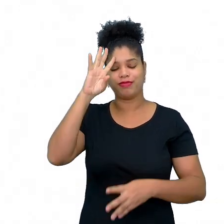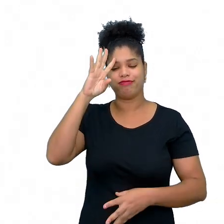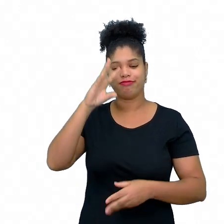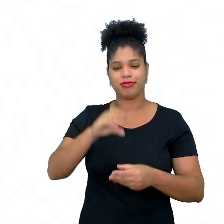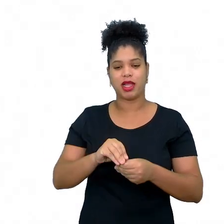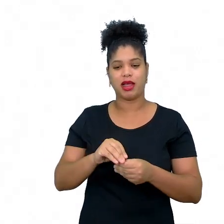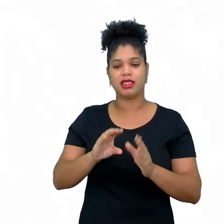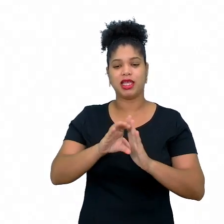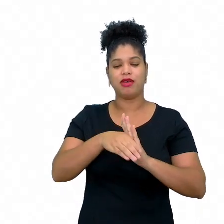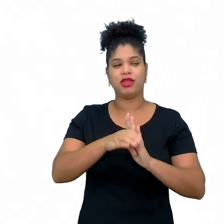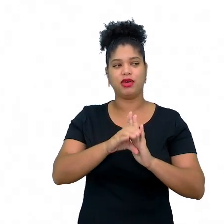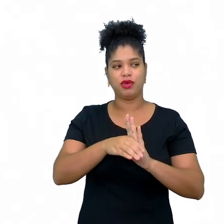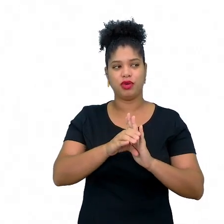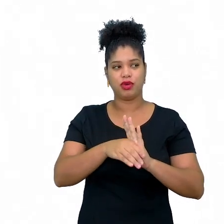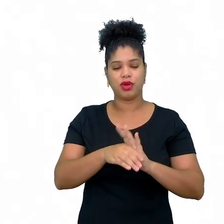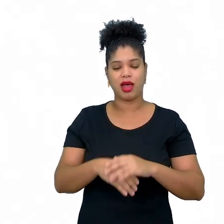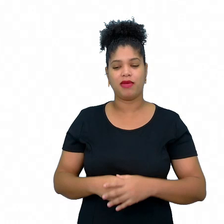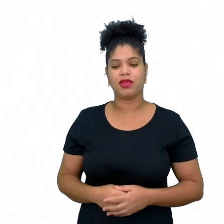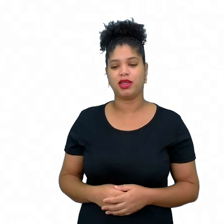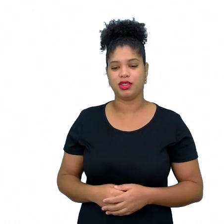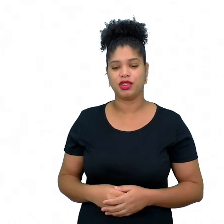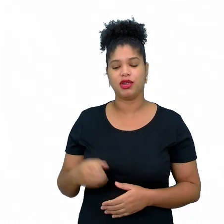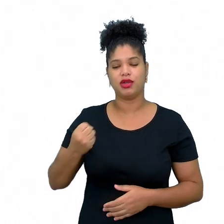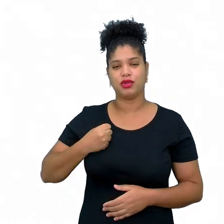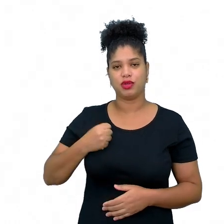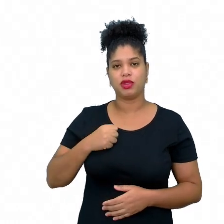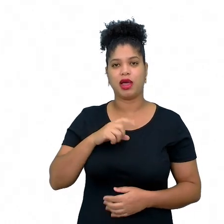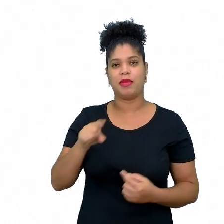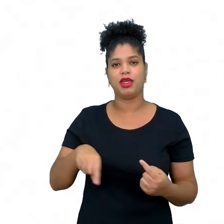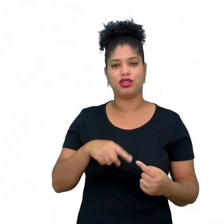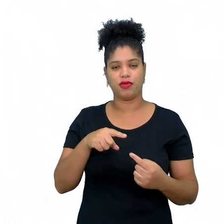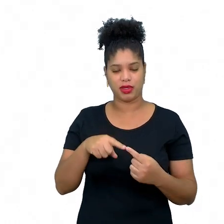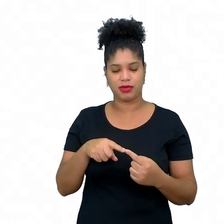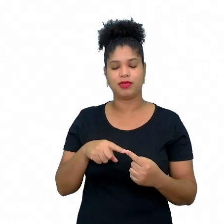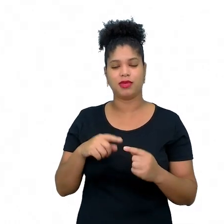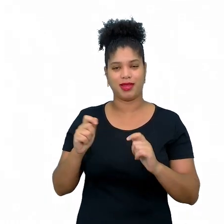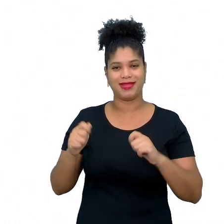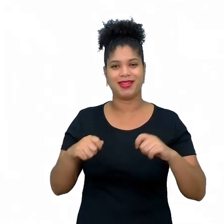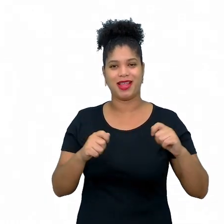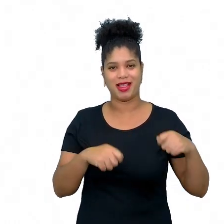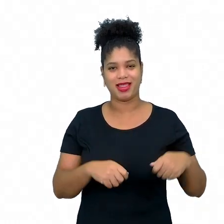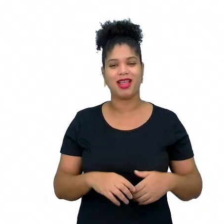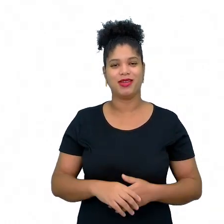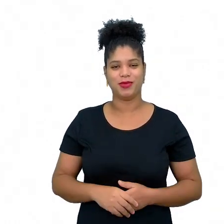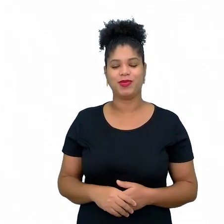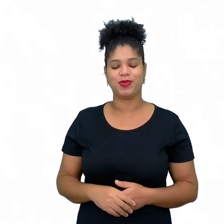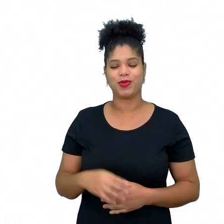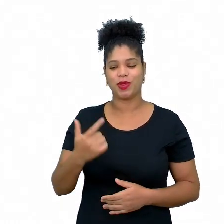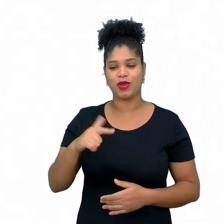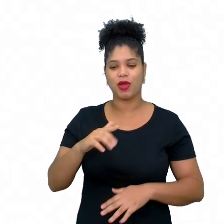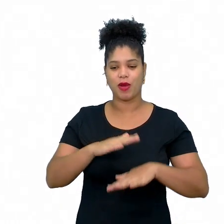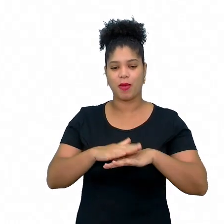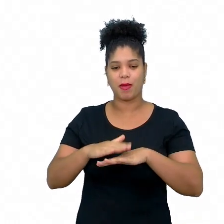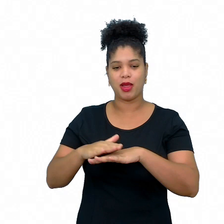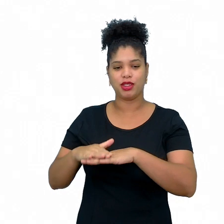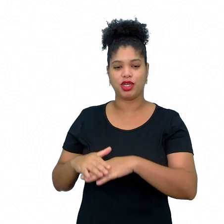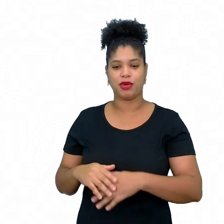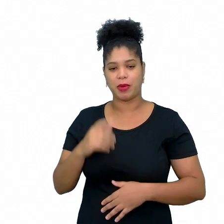o conceito de conjuntos numéricos. O objetivo é reconhecer essas características dos números reais.